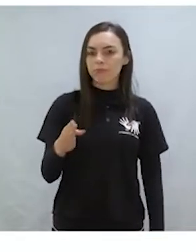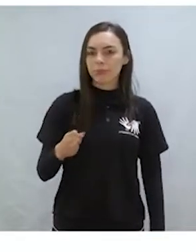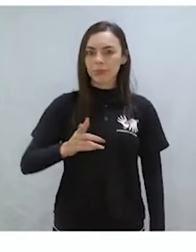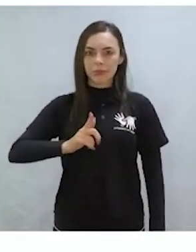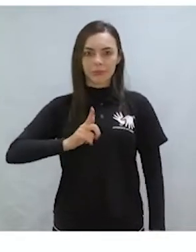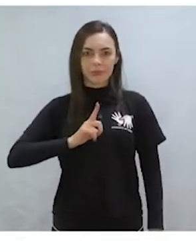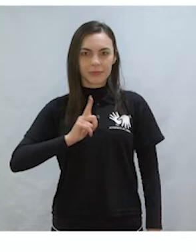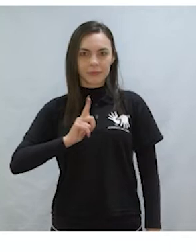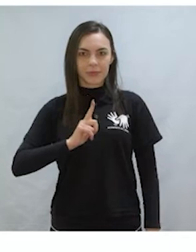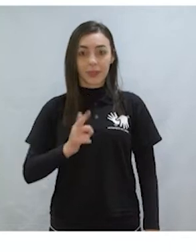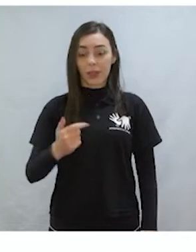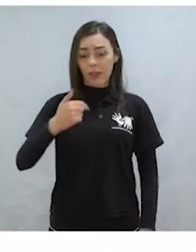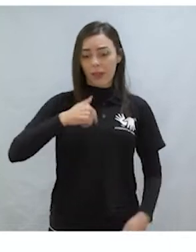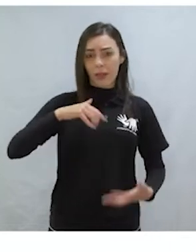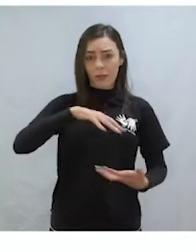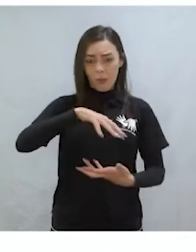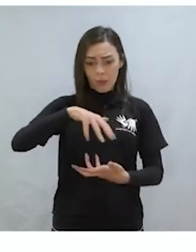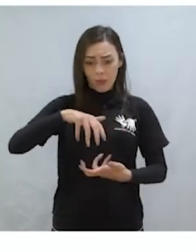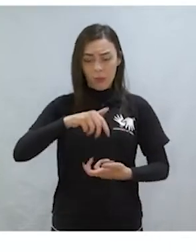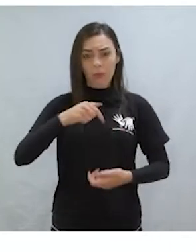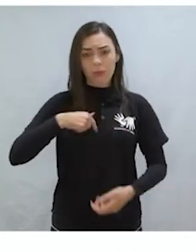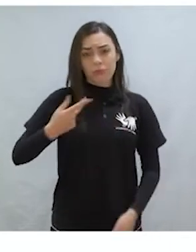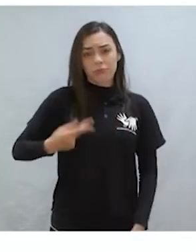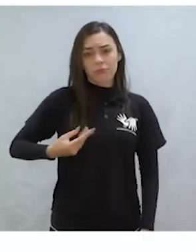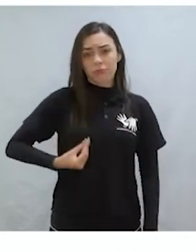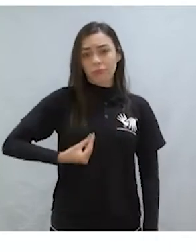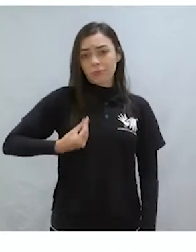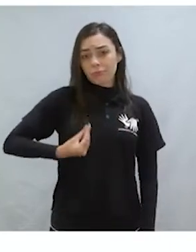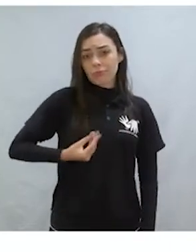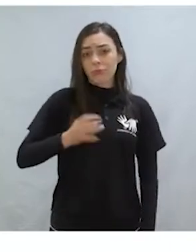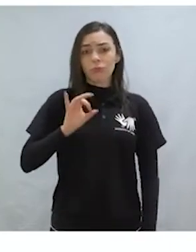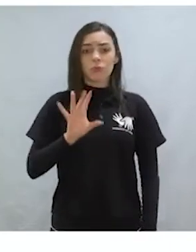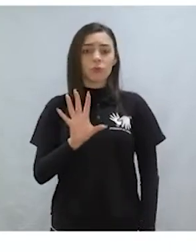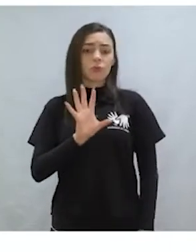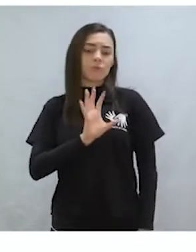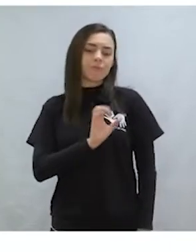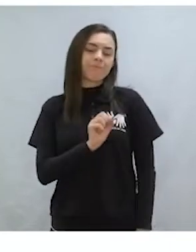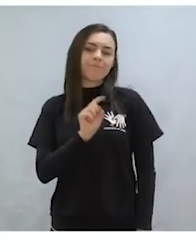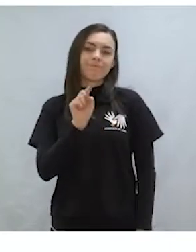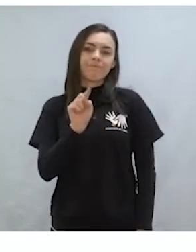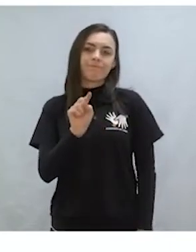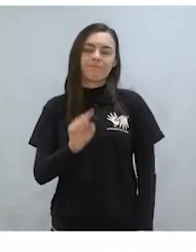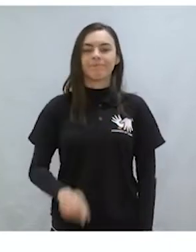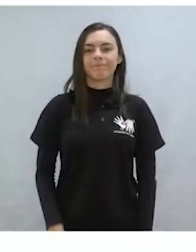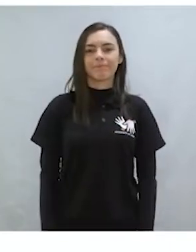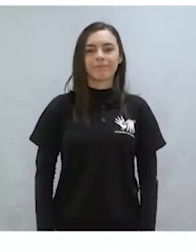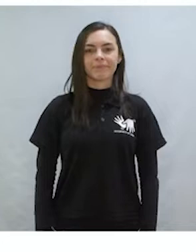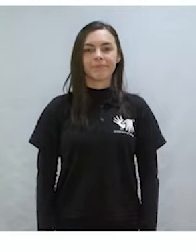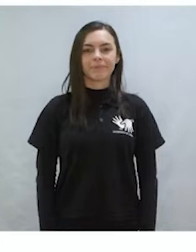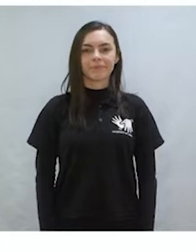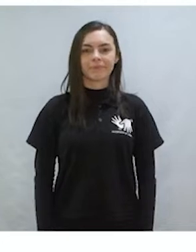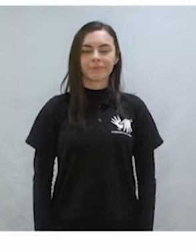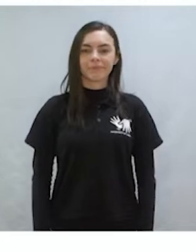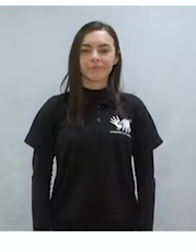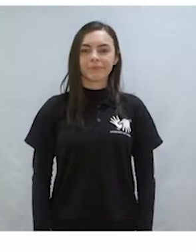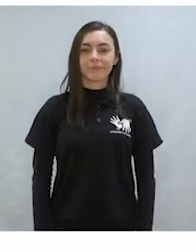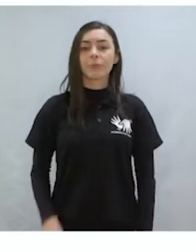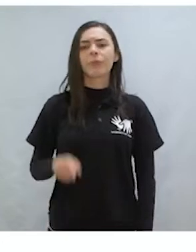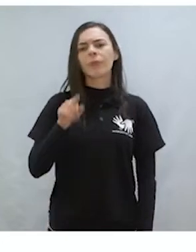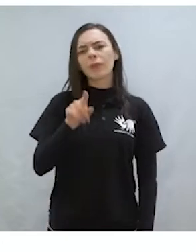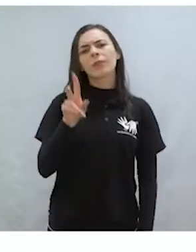mar. Eu nasci nesse mundo só para te amar. Muito